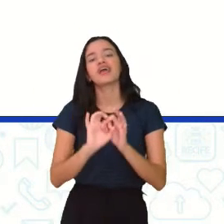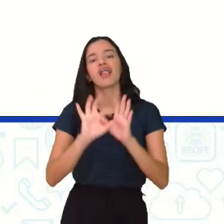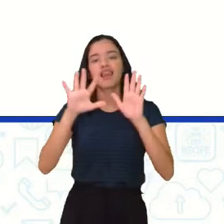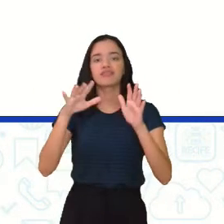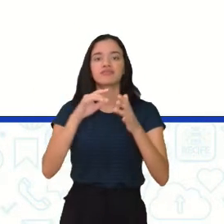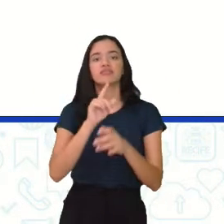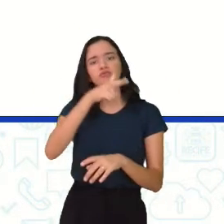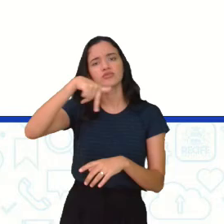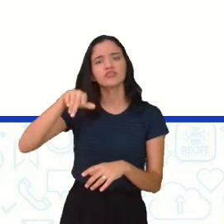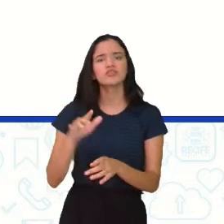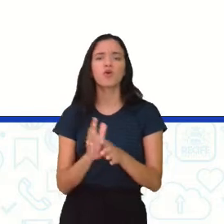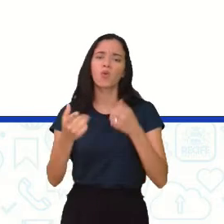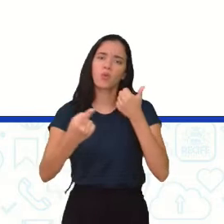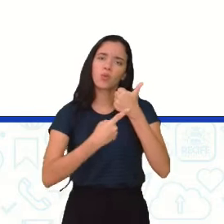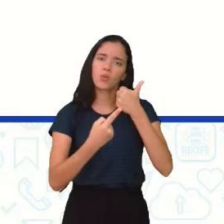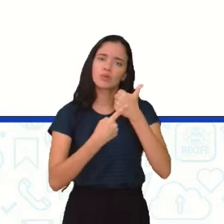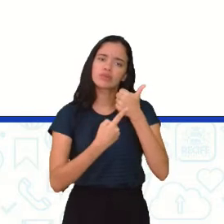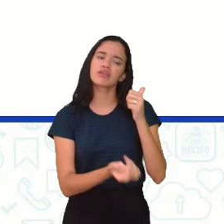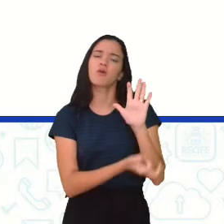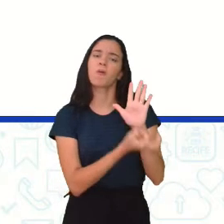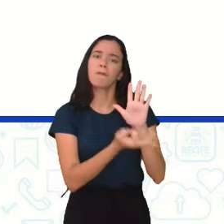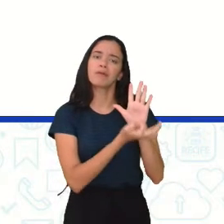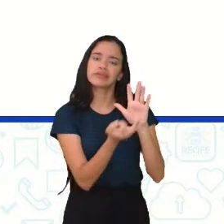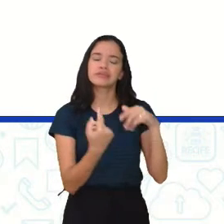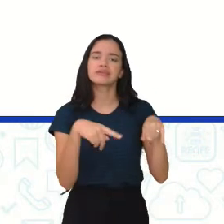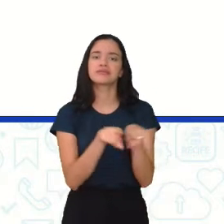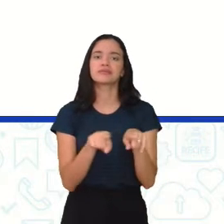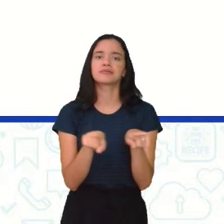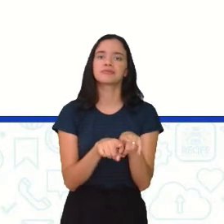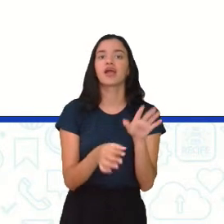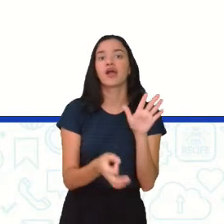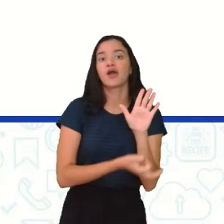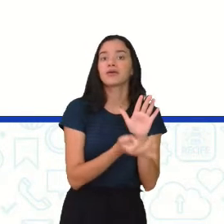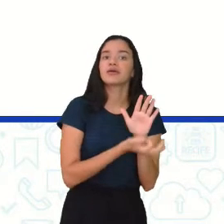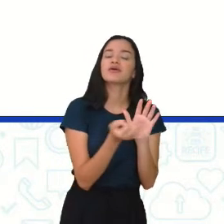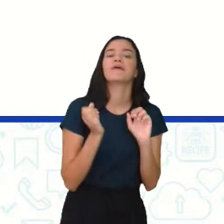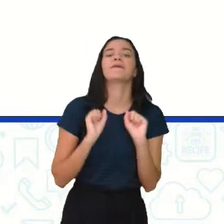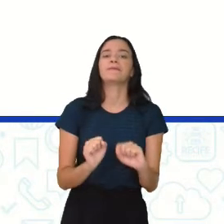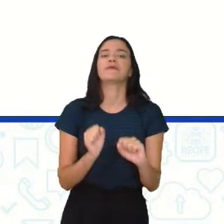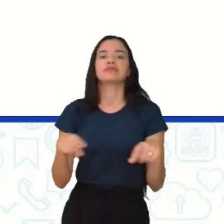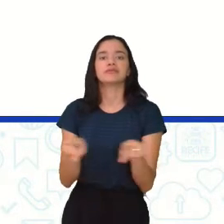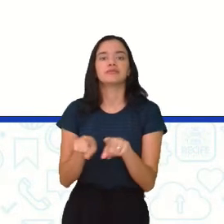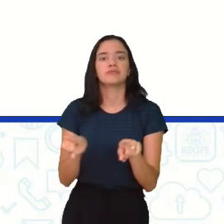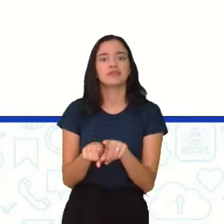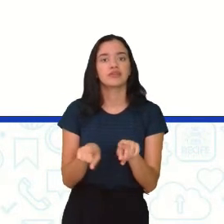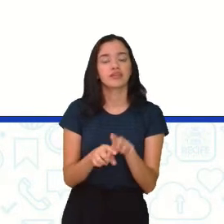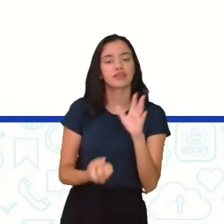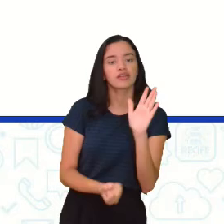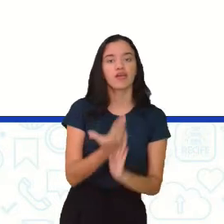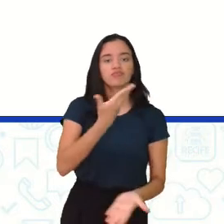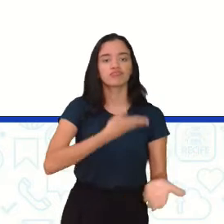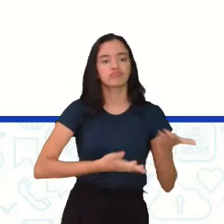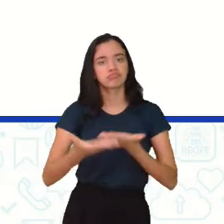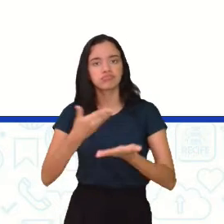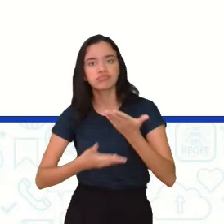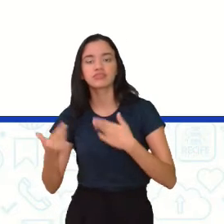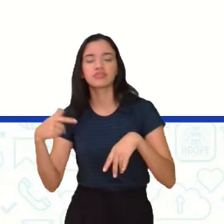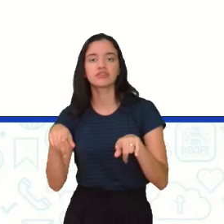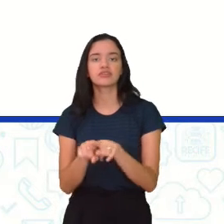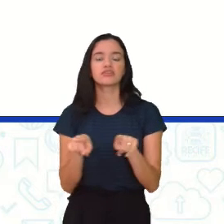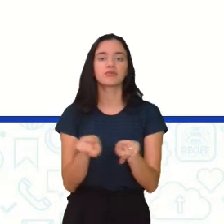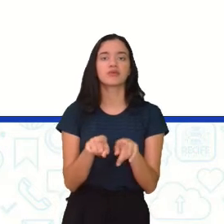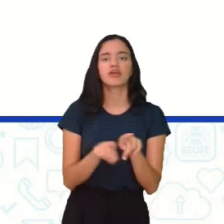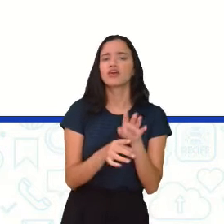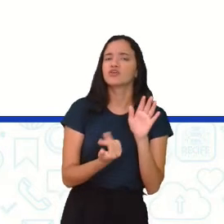lá dá para curtir, comentar, né? A partir do comentário a gente pode também criar esse diálogo, posso trazer aqui